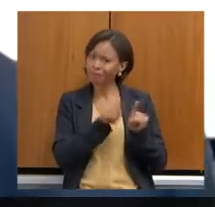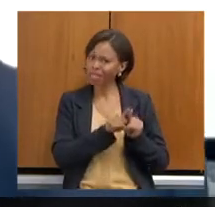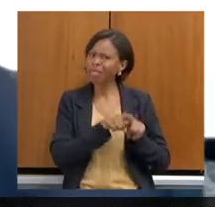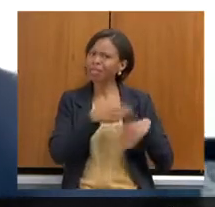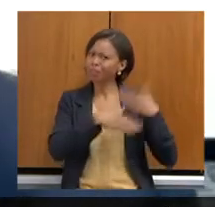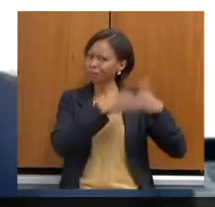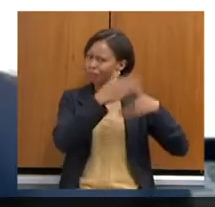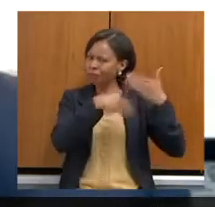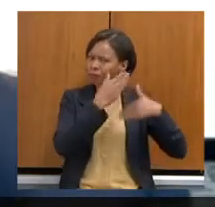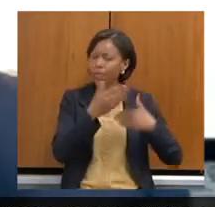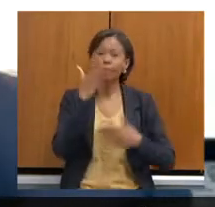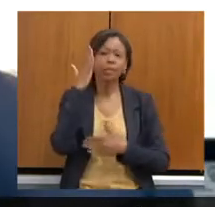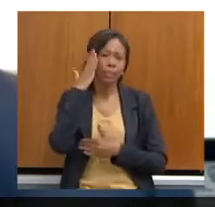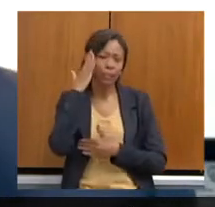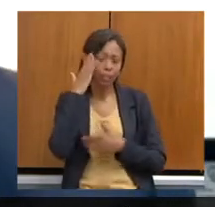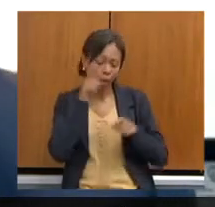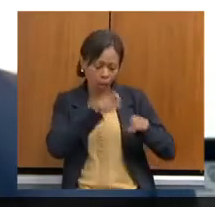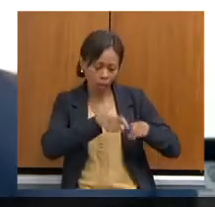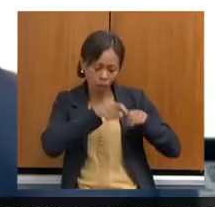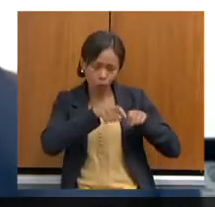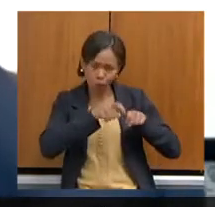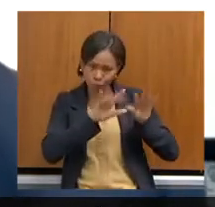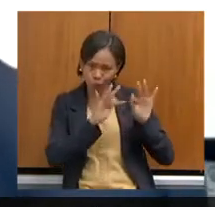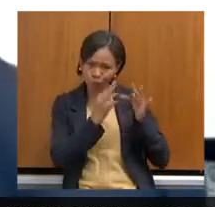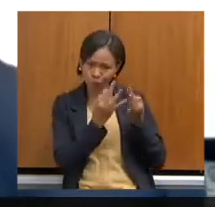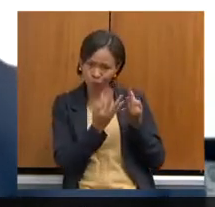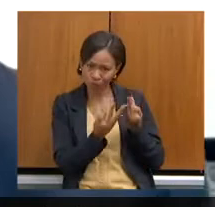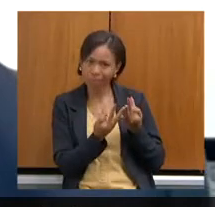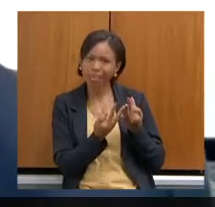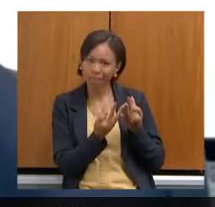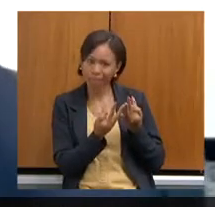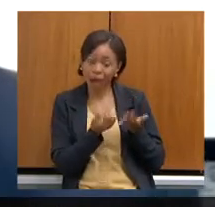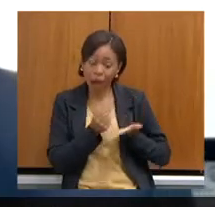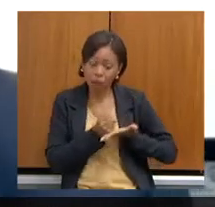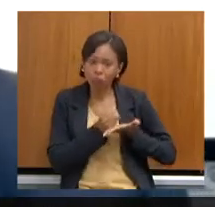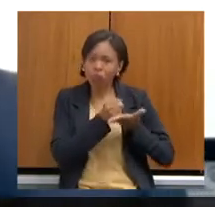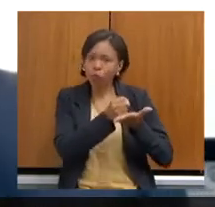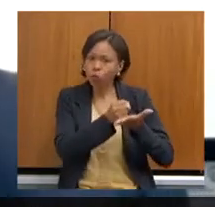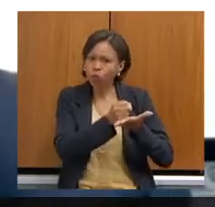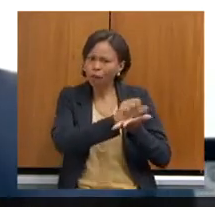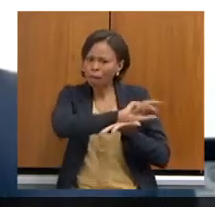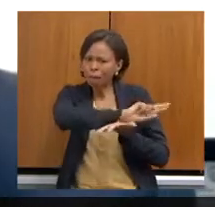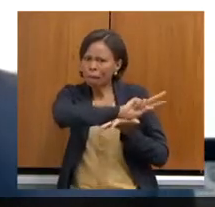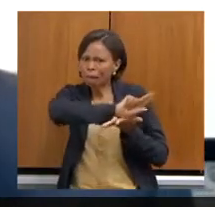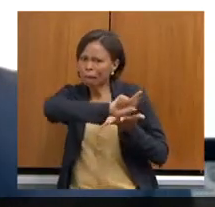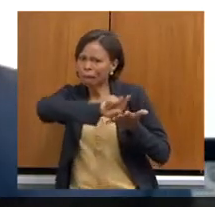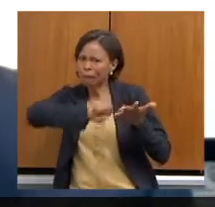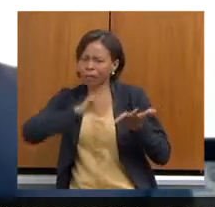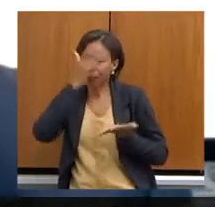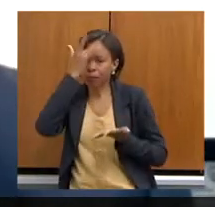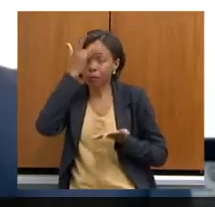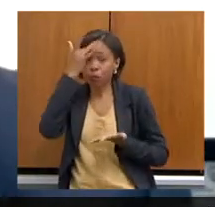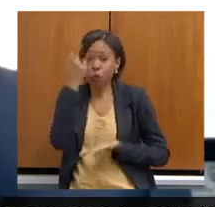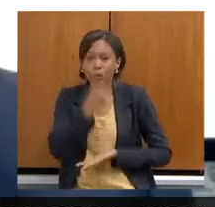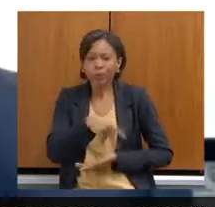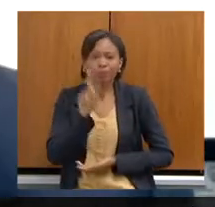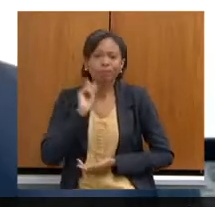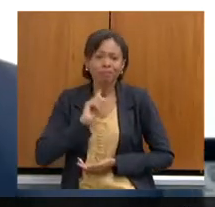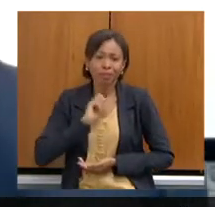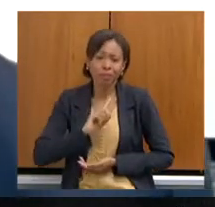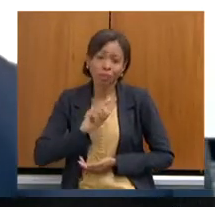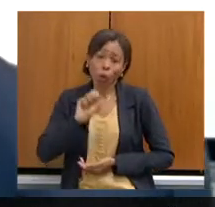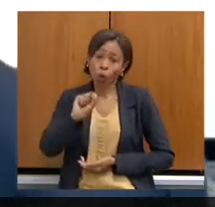que a agricultura familiar é o que garante a subsistência de milhões que todo nosso saco eu te garanti e